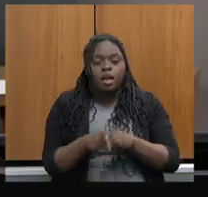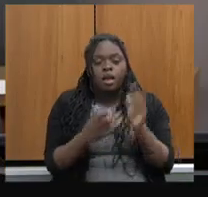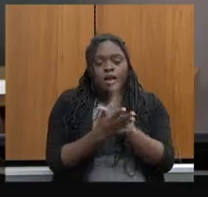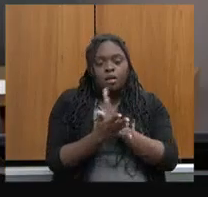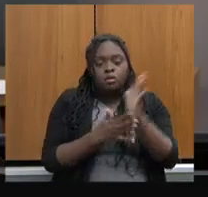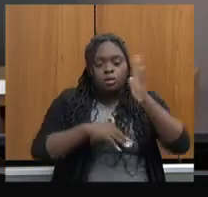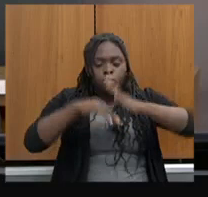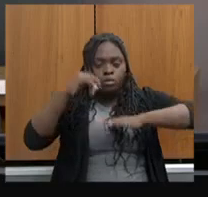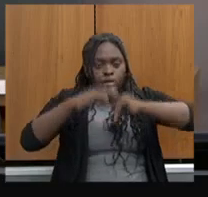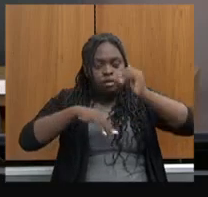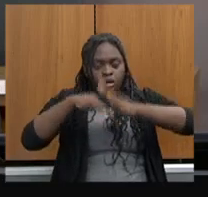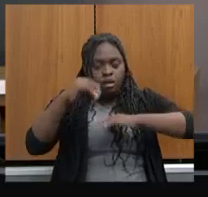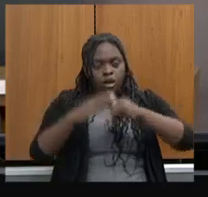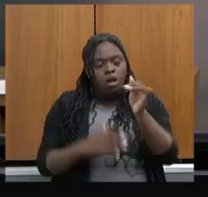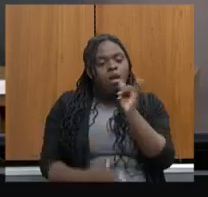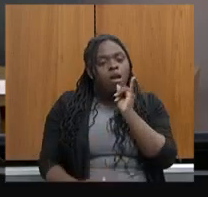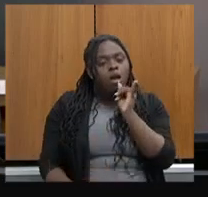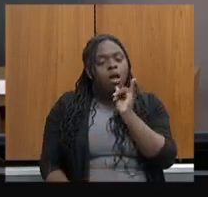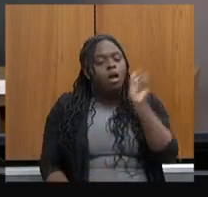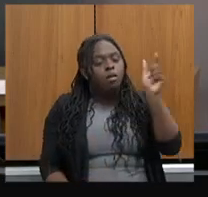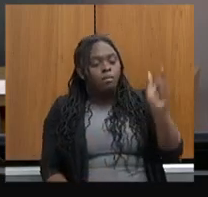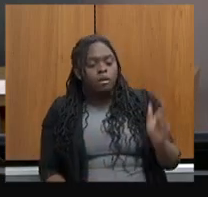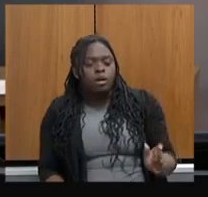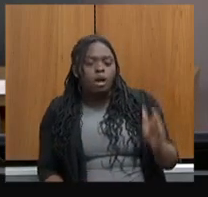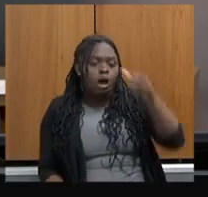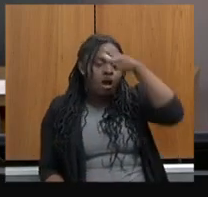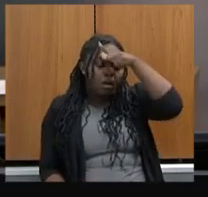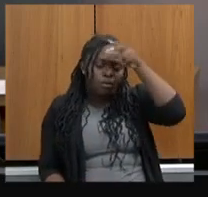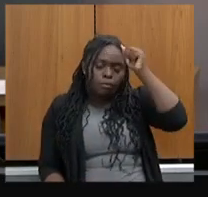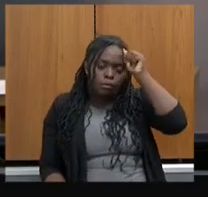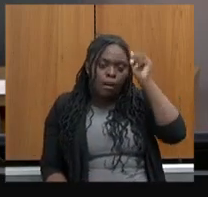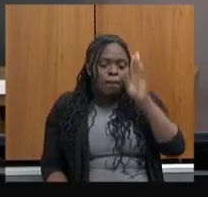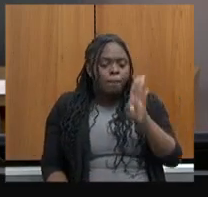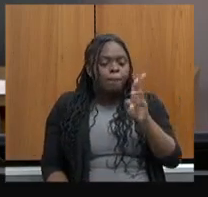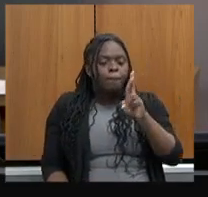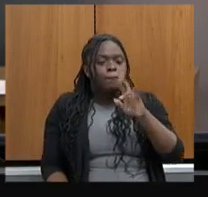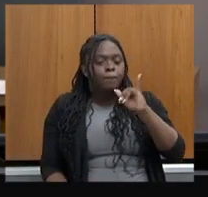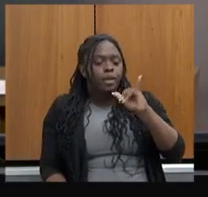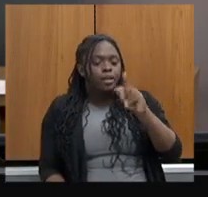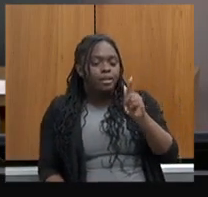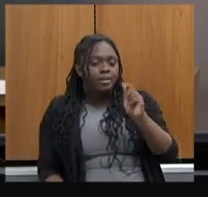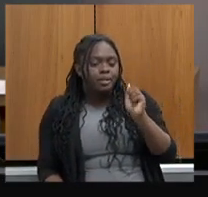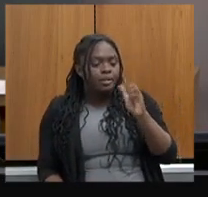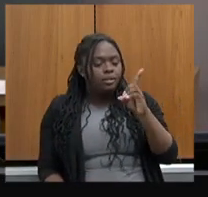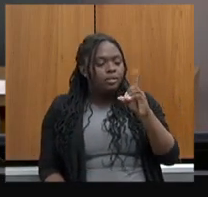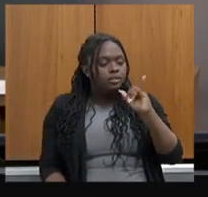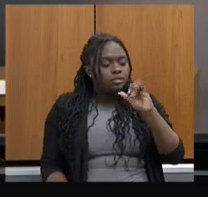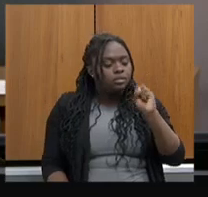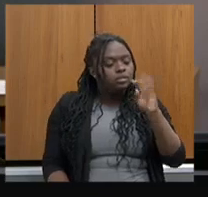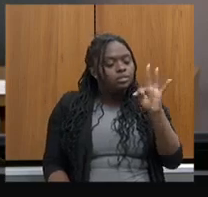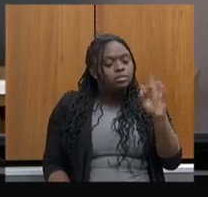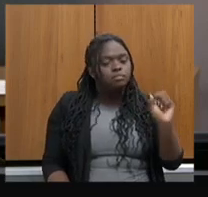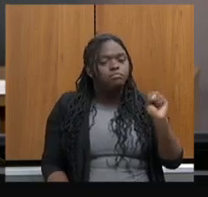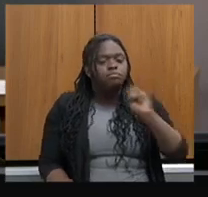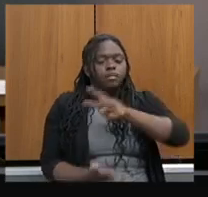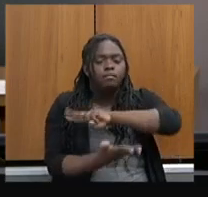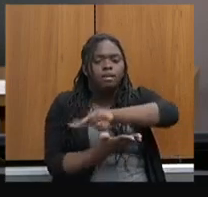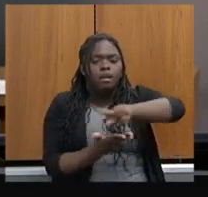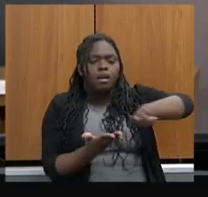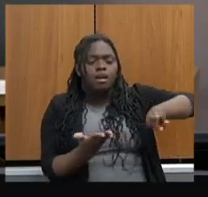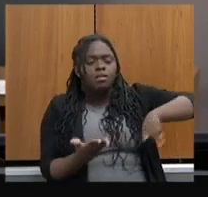profissionais como brigadistas municipais brigadistas intermediários Enfim uma série